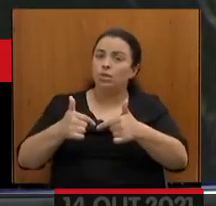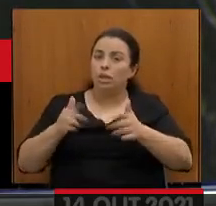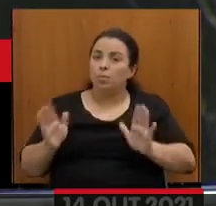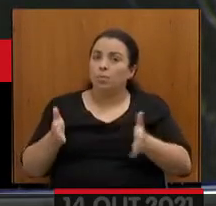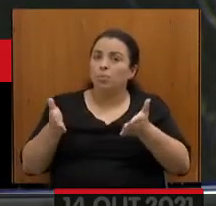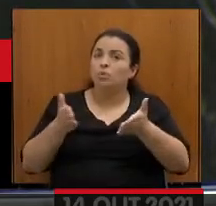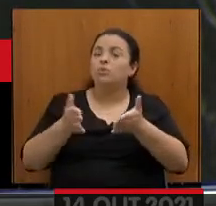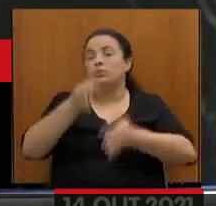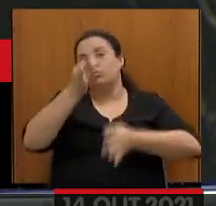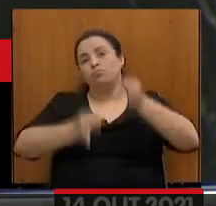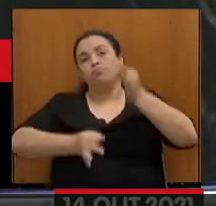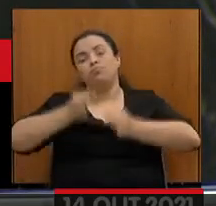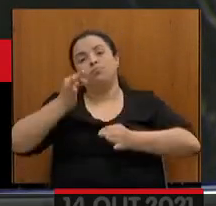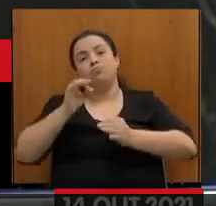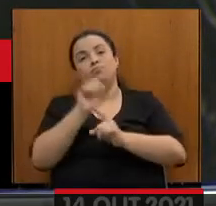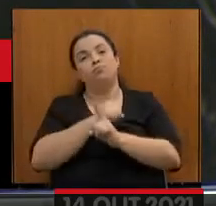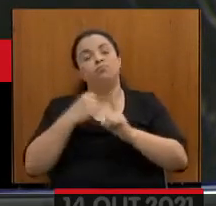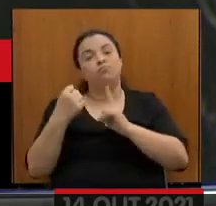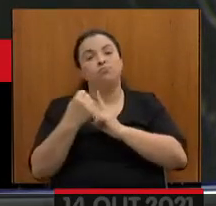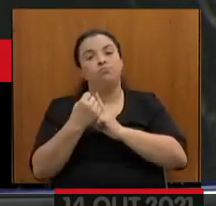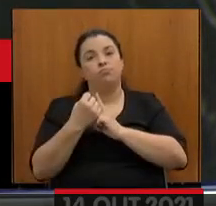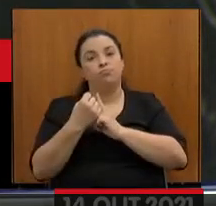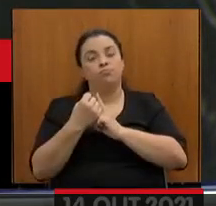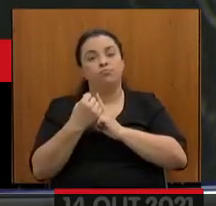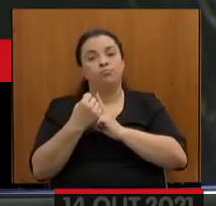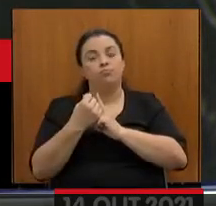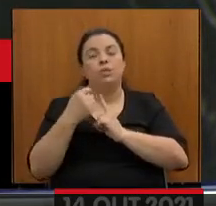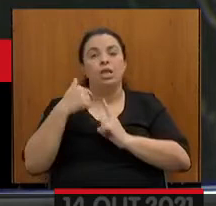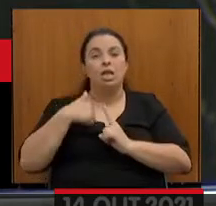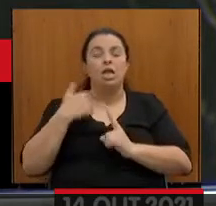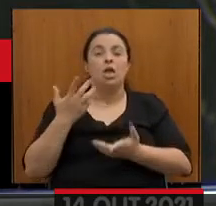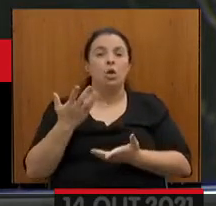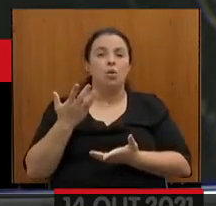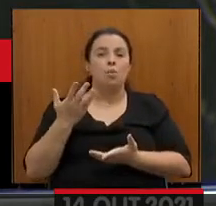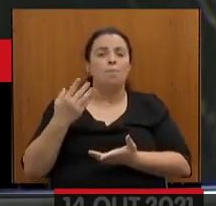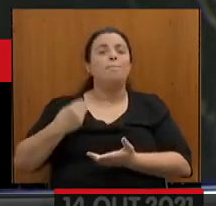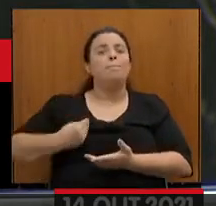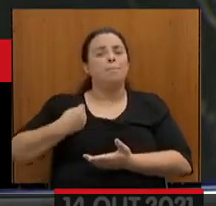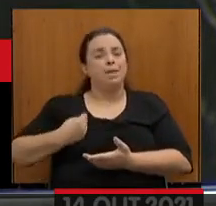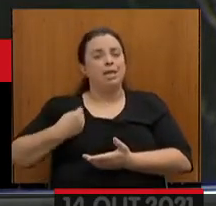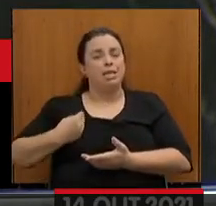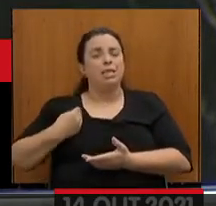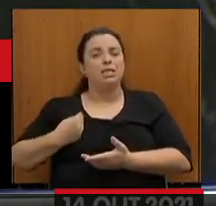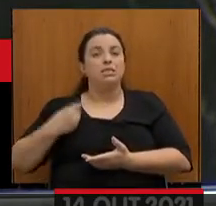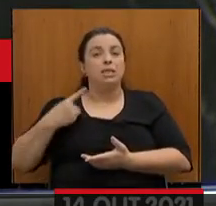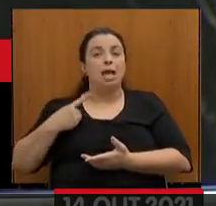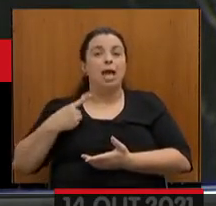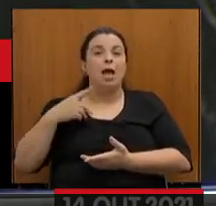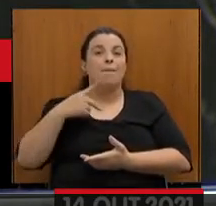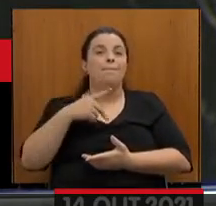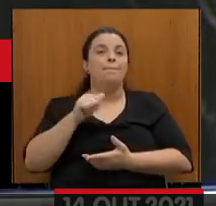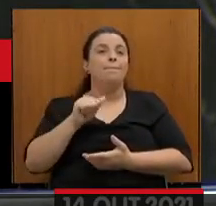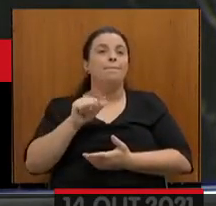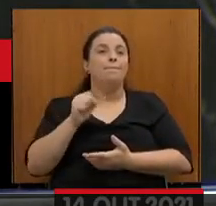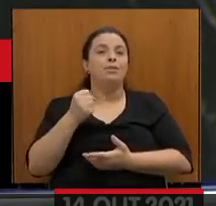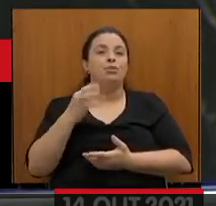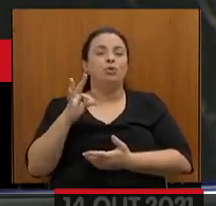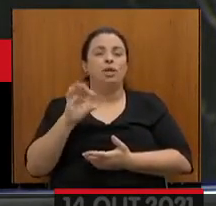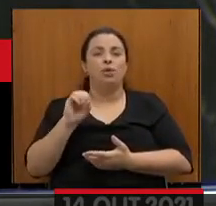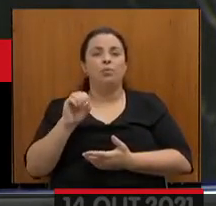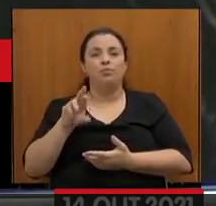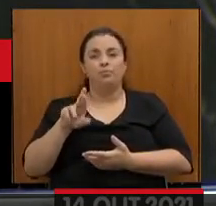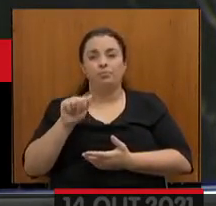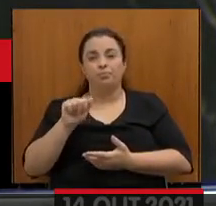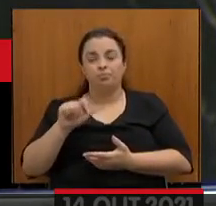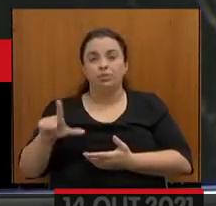social, fui da pastoral da criança aqui em Belo Horizonte, então conheço com profundidade os desafios que a